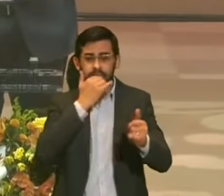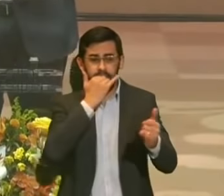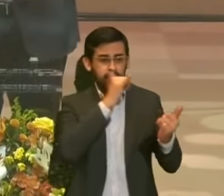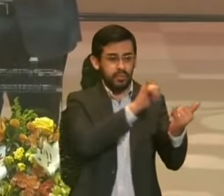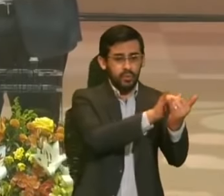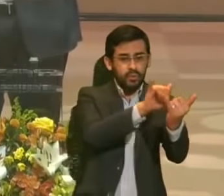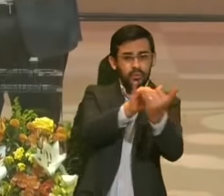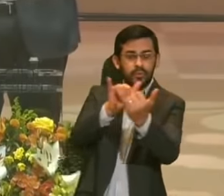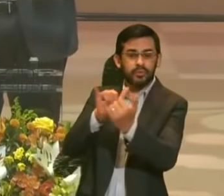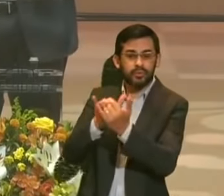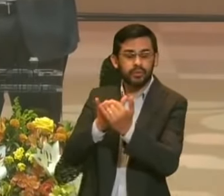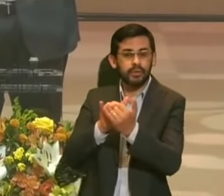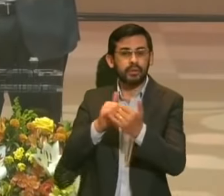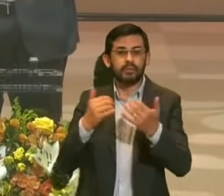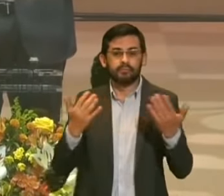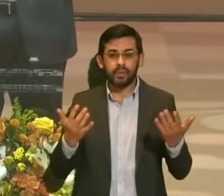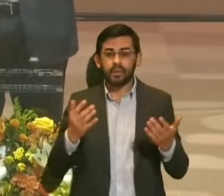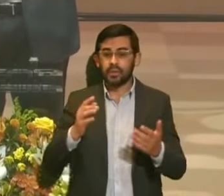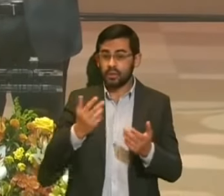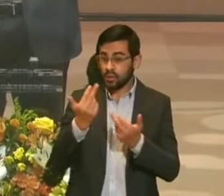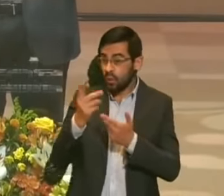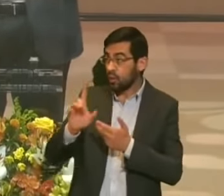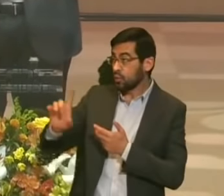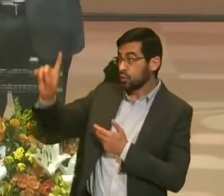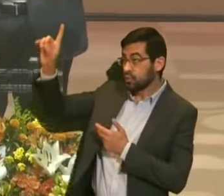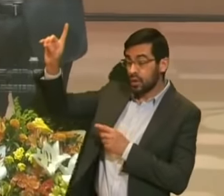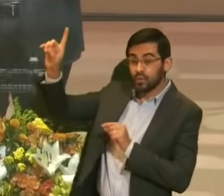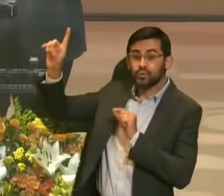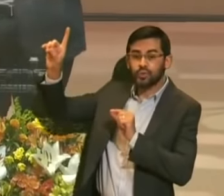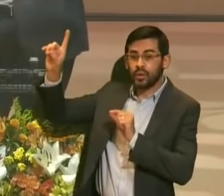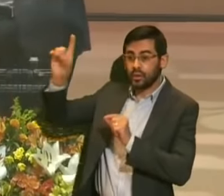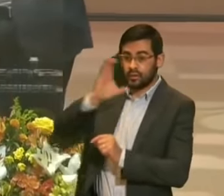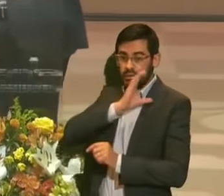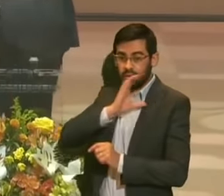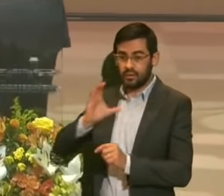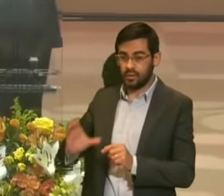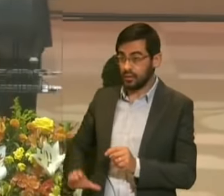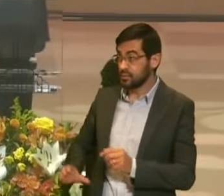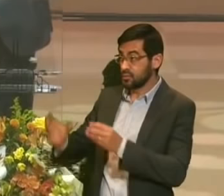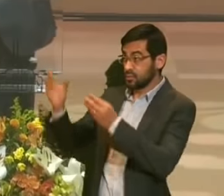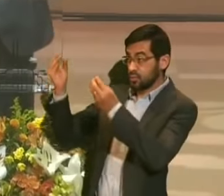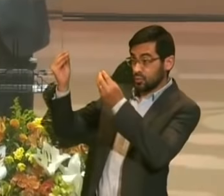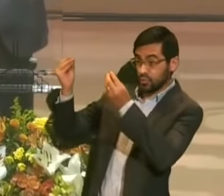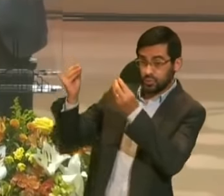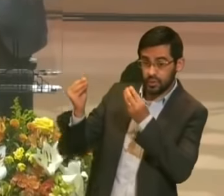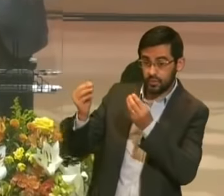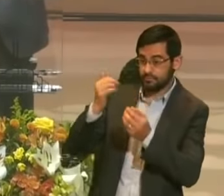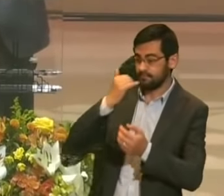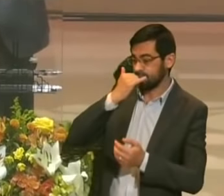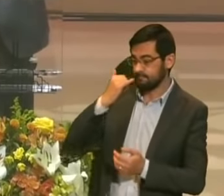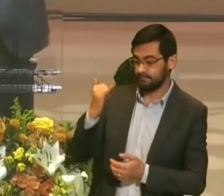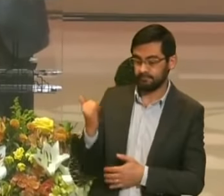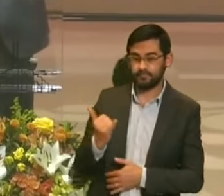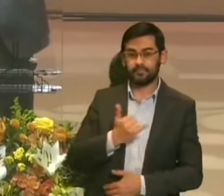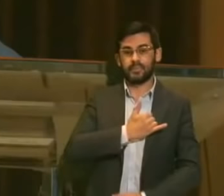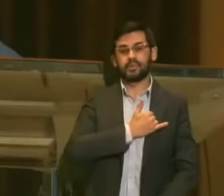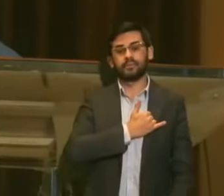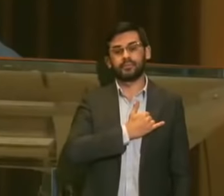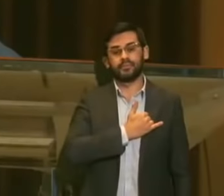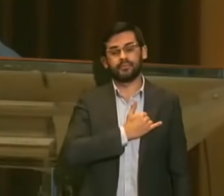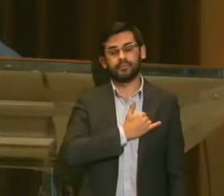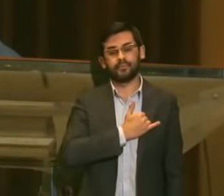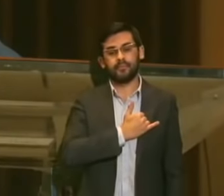aos outros, assim como Deus, por meio de Cristo, perdoou vocês.